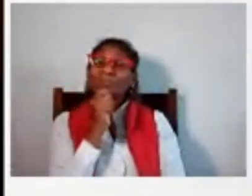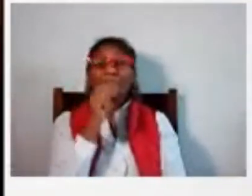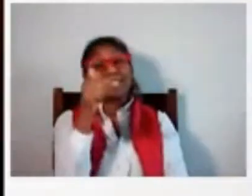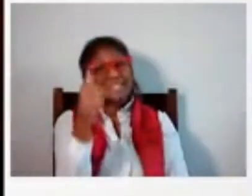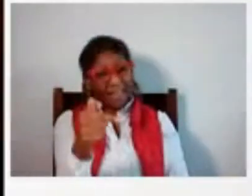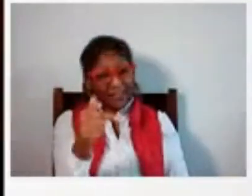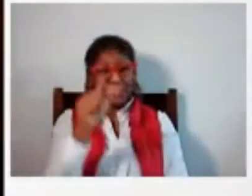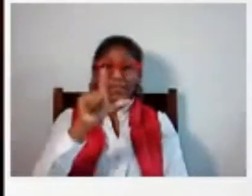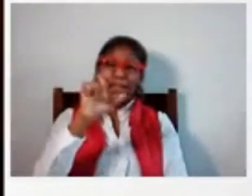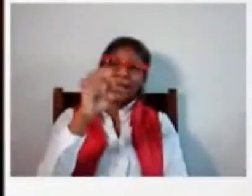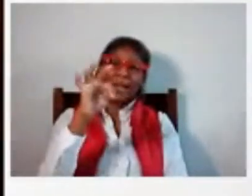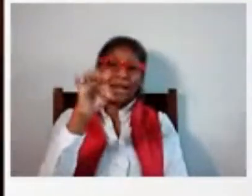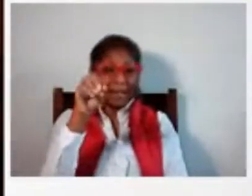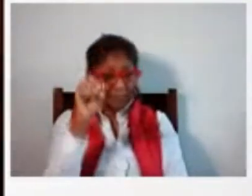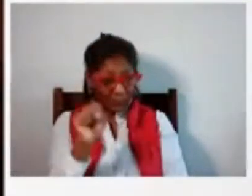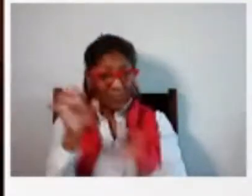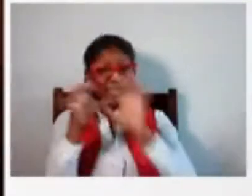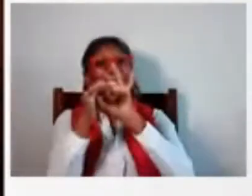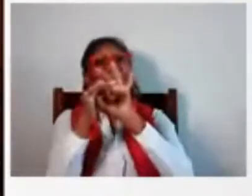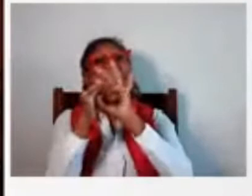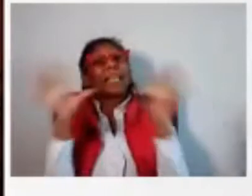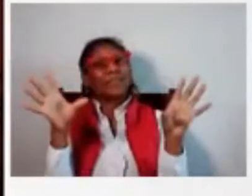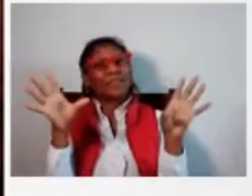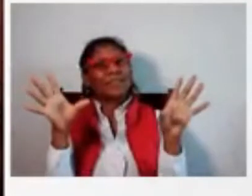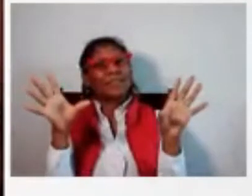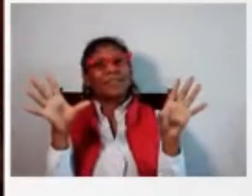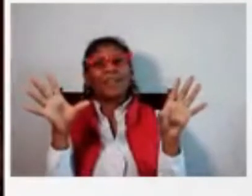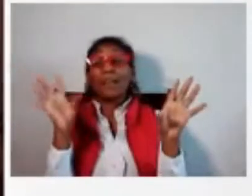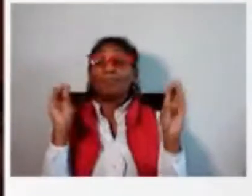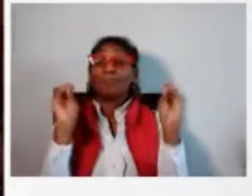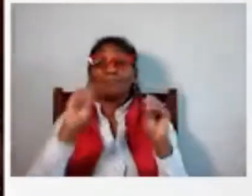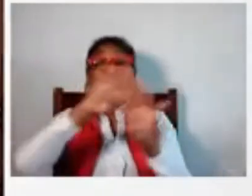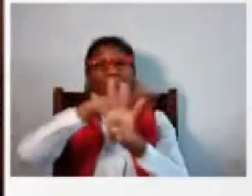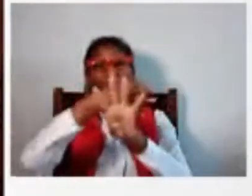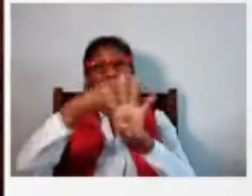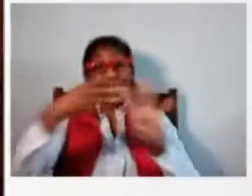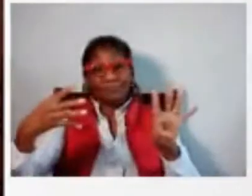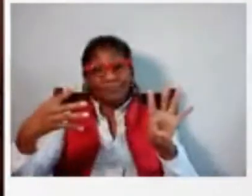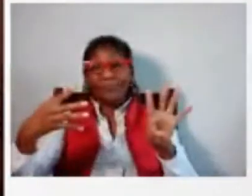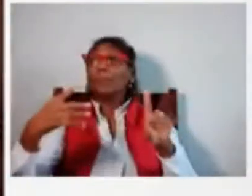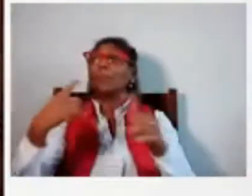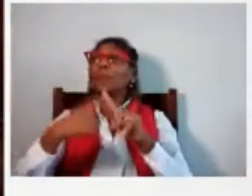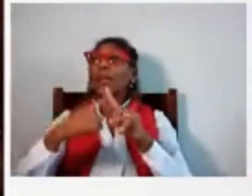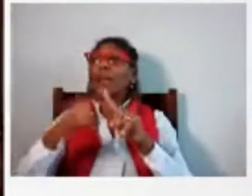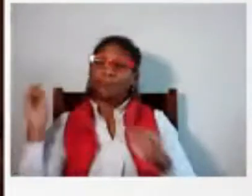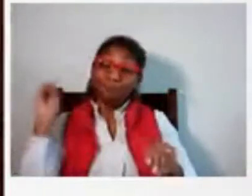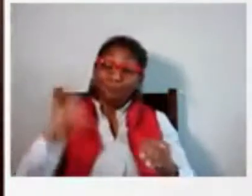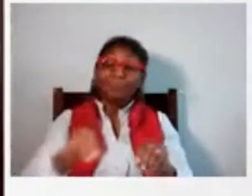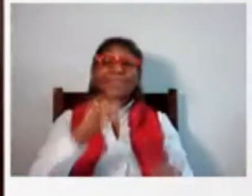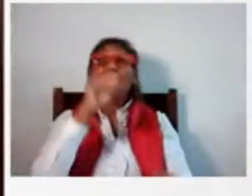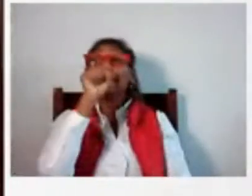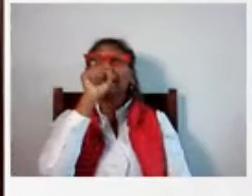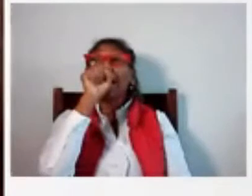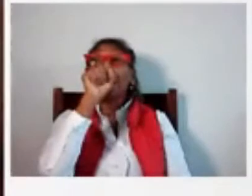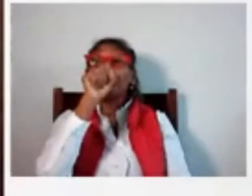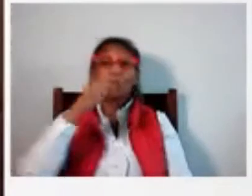a Santa Maria pela mudança de um dado, de uma informação que foi lançada no sábado, e como o modelo fecha na sexta,